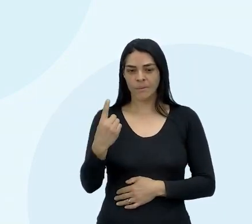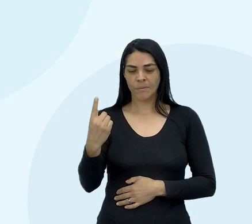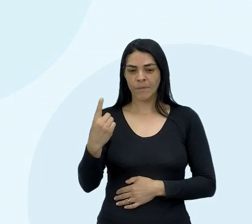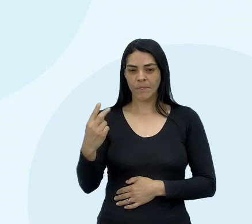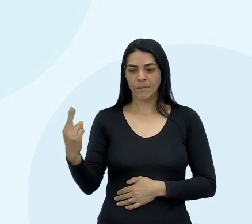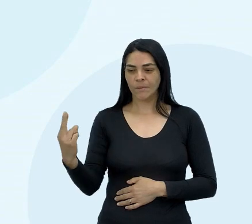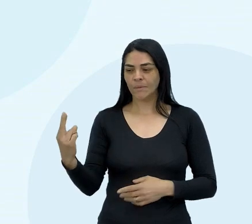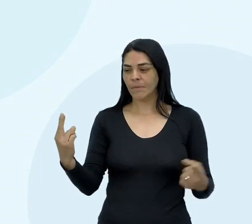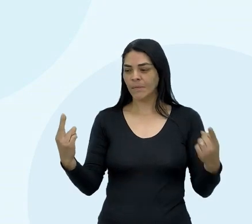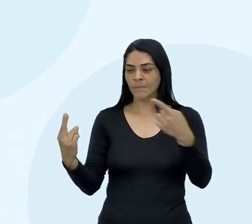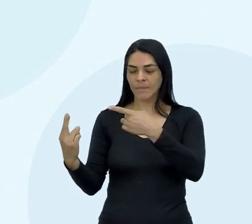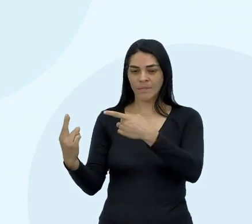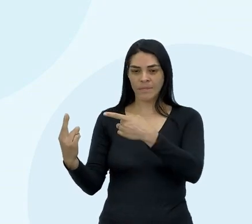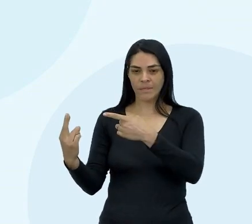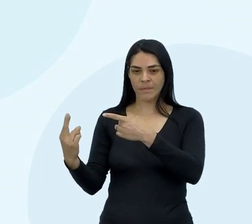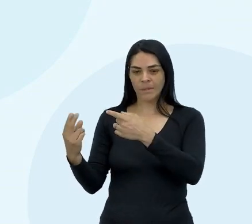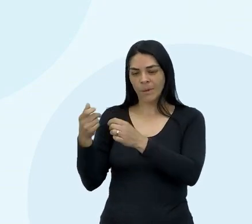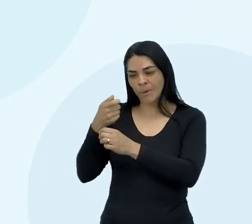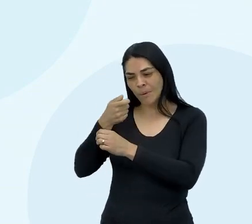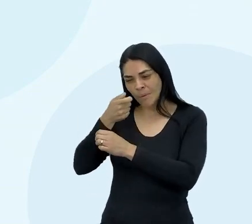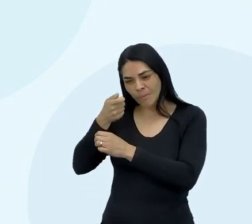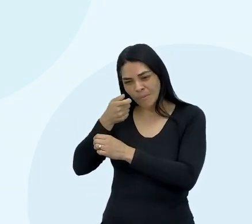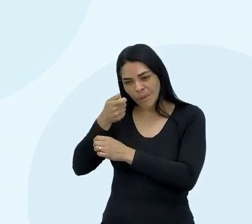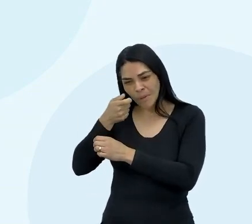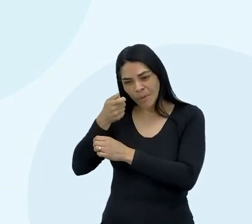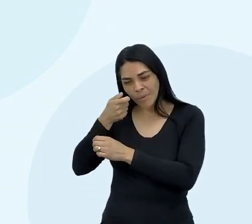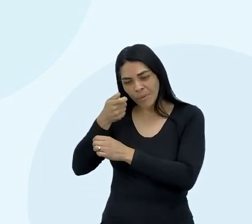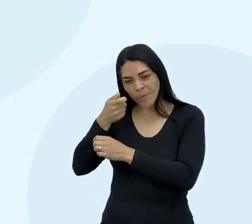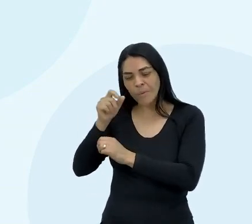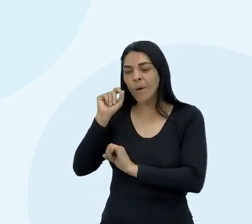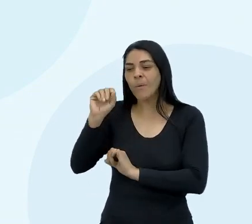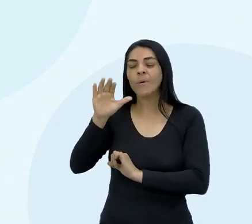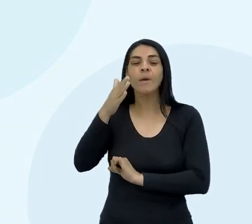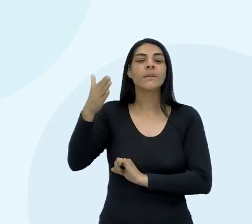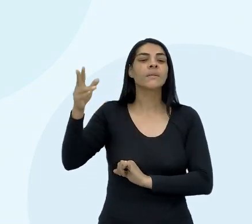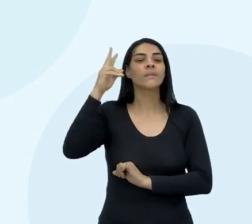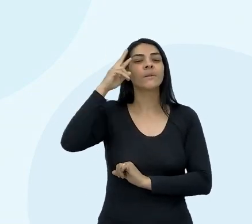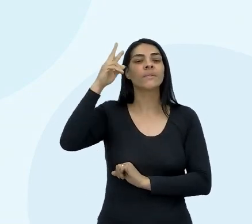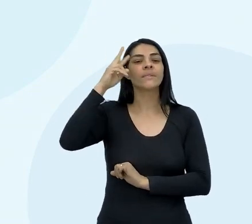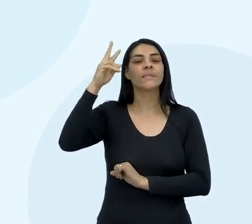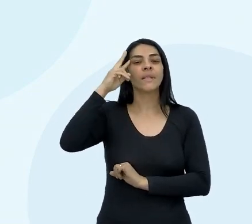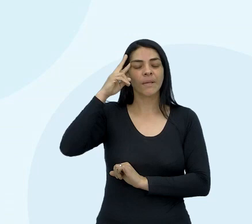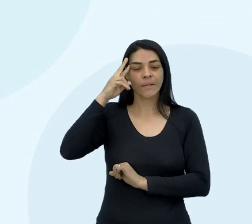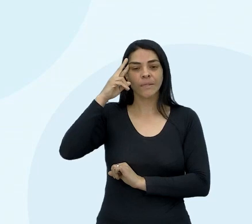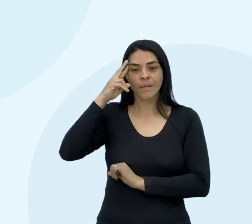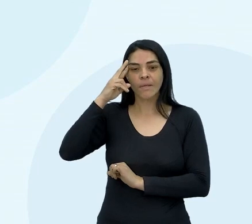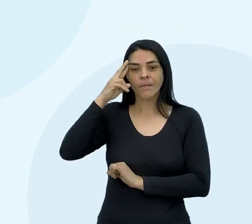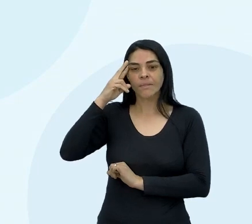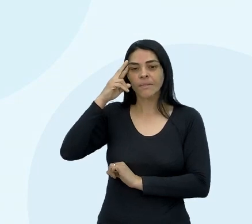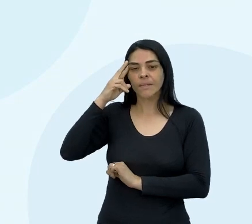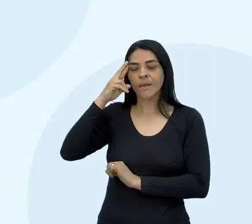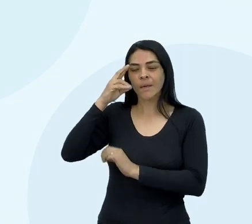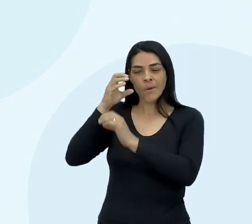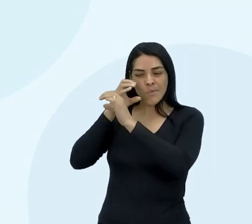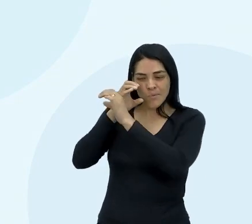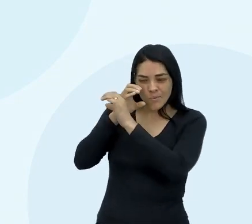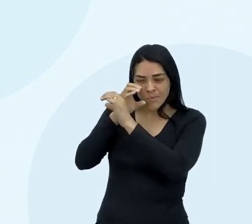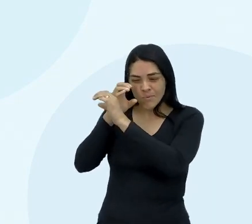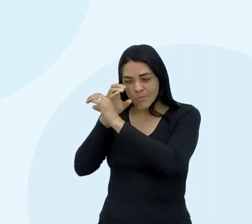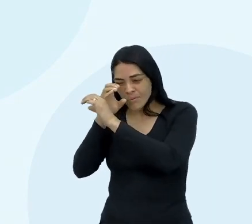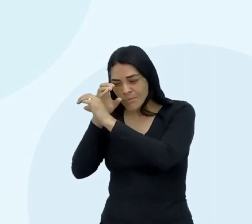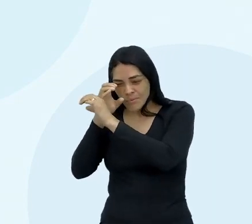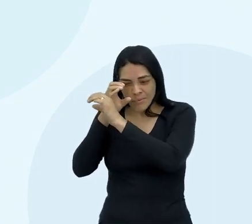uma lupa. Quando a gente vê uma lupa, né, a primeira coisa que a gente lembra o que é, né? O investigador, né? Aquele